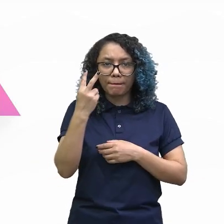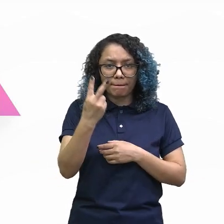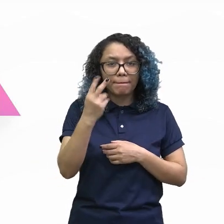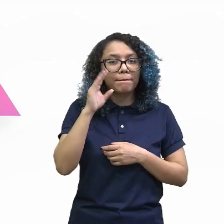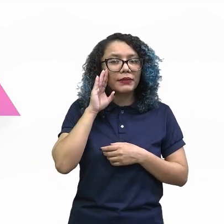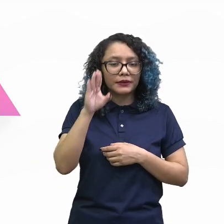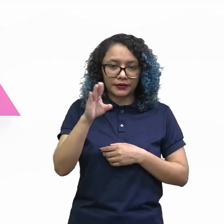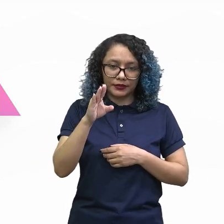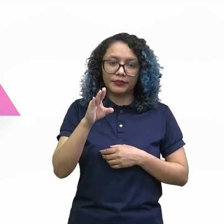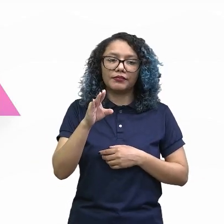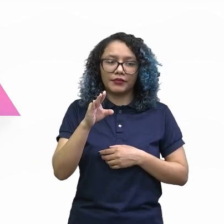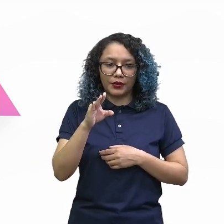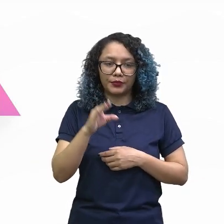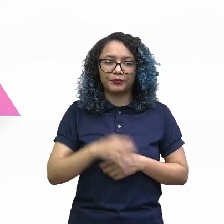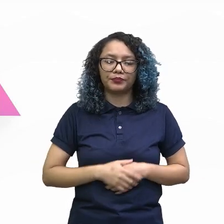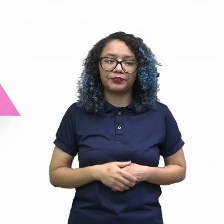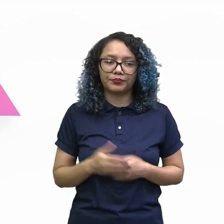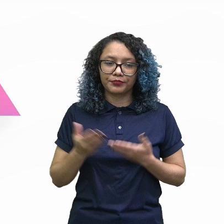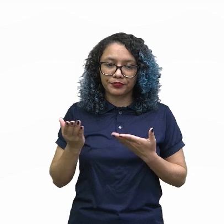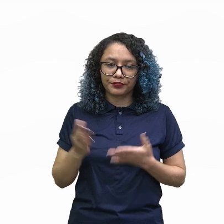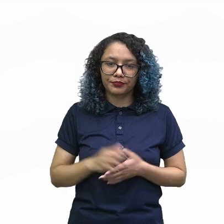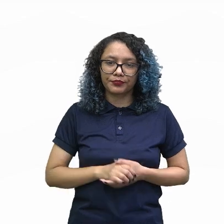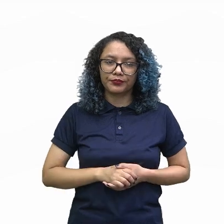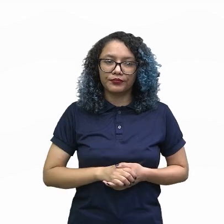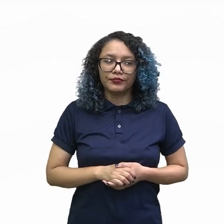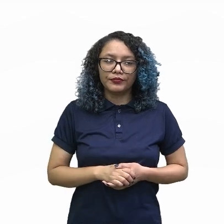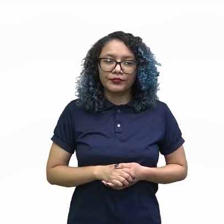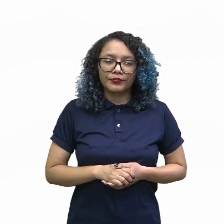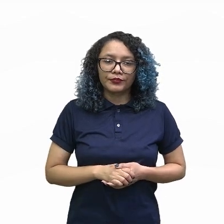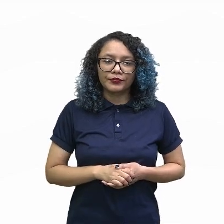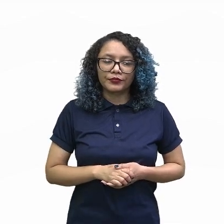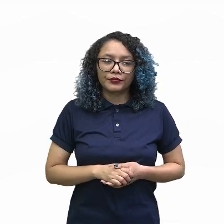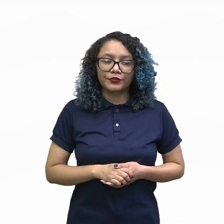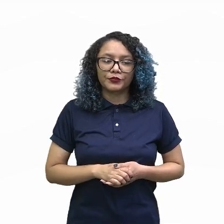e trabalhadores. Vamos lá?